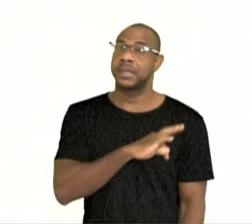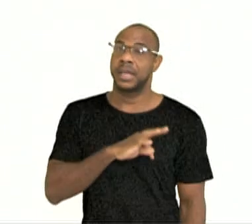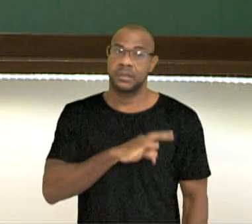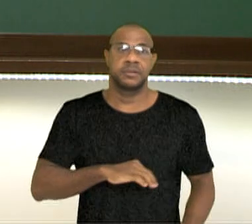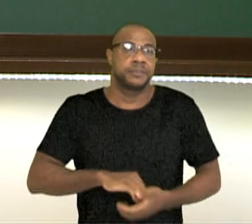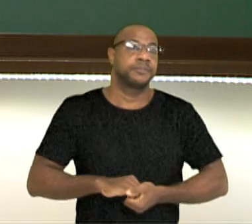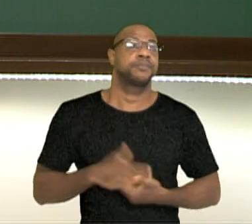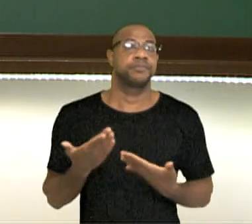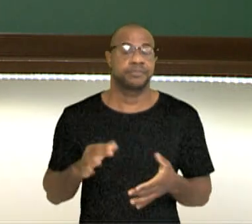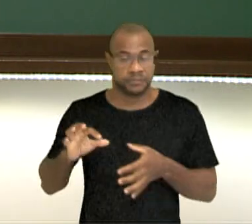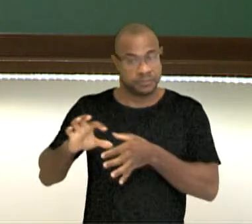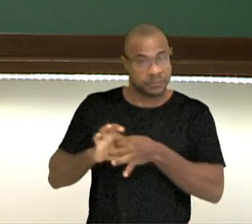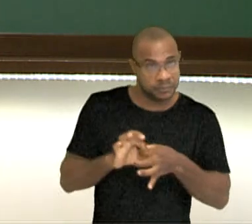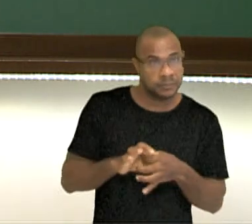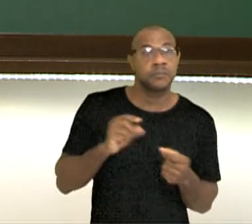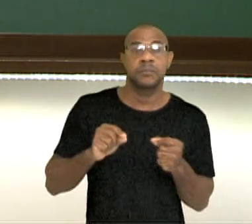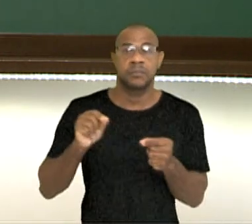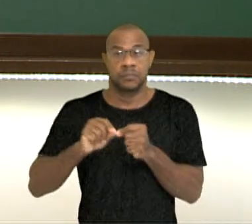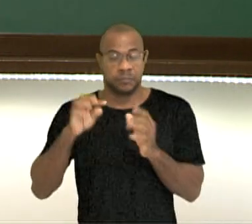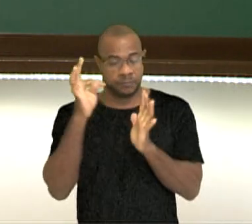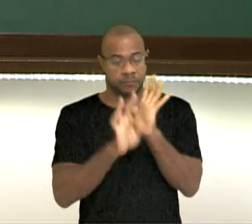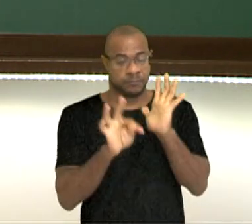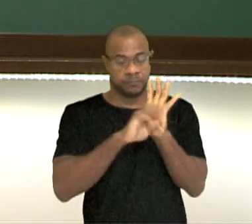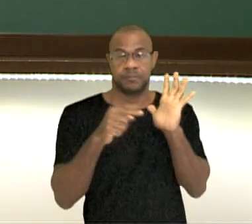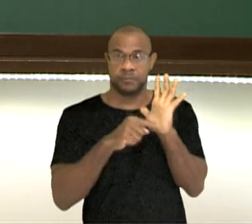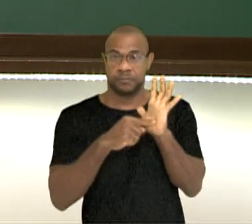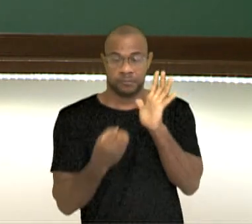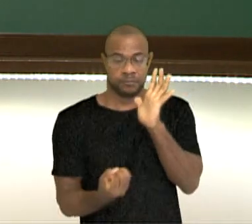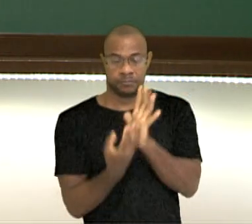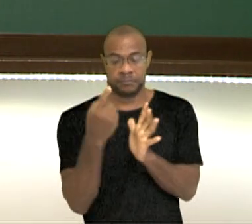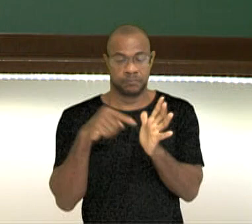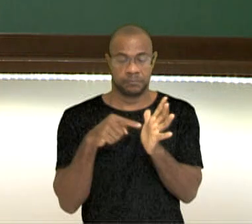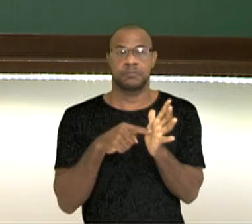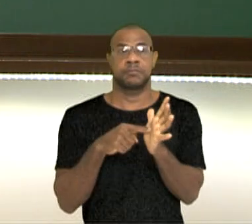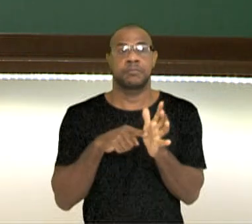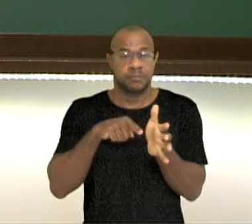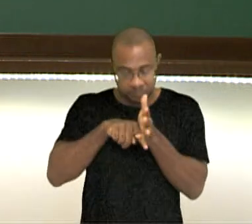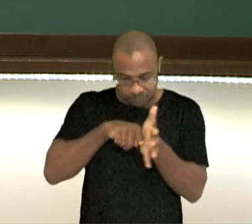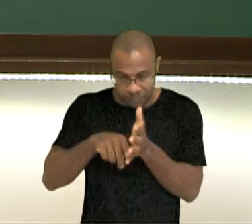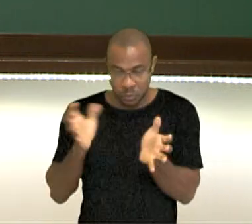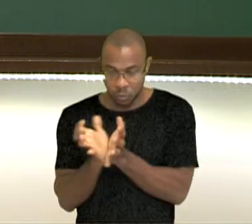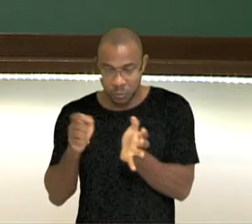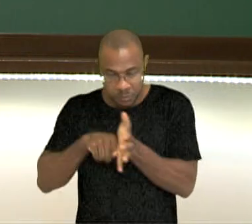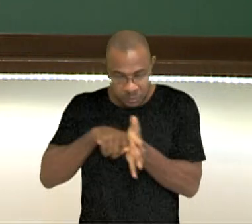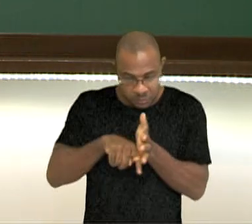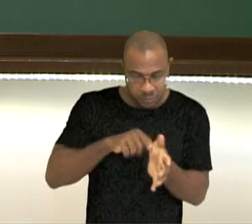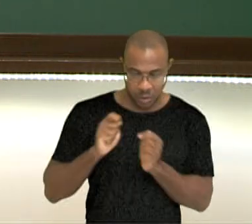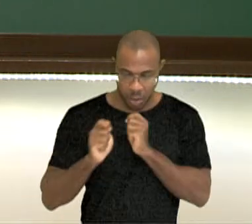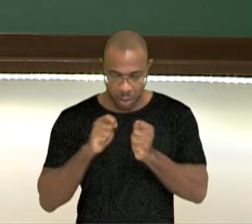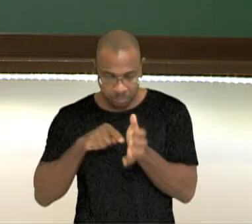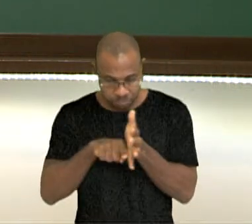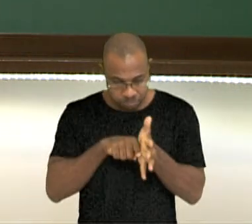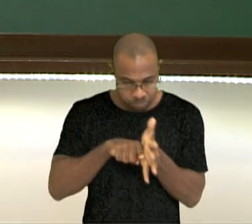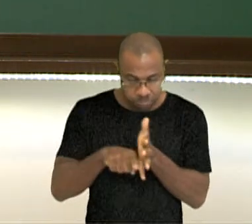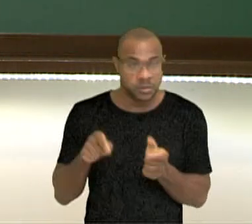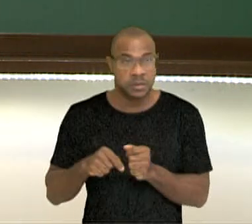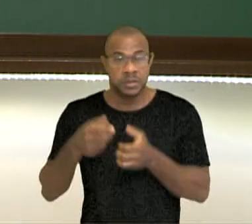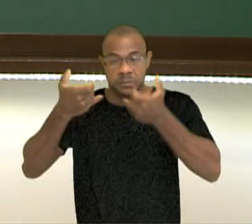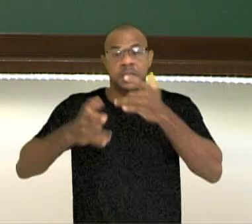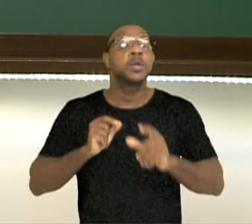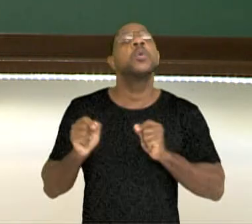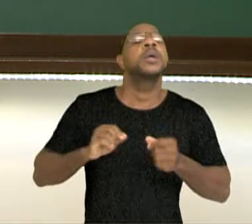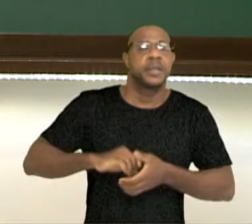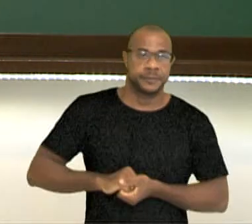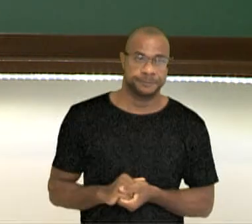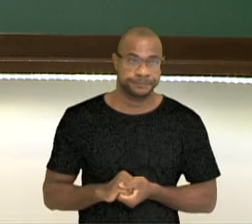O contexto de produção desses textos e os cientistas, pesquisadores e jornalistas quer dizer o